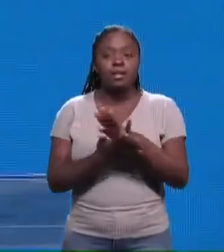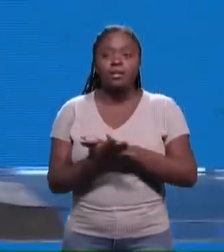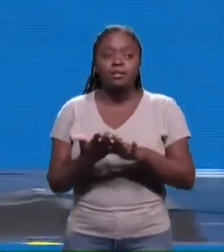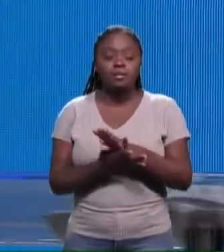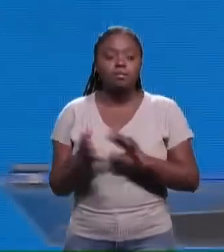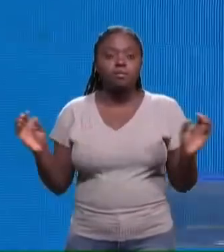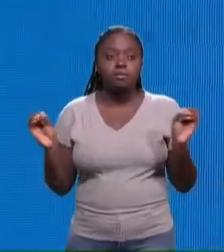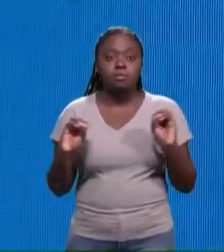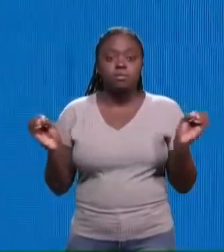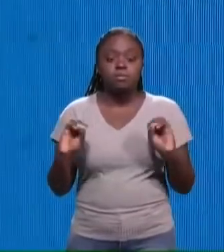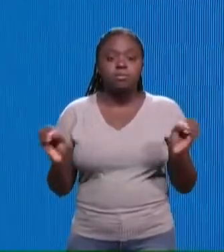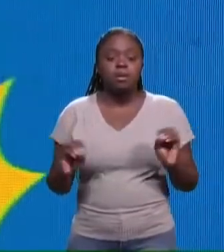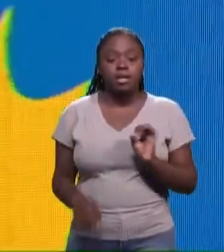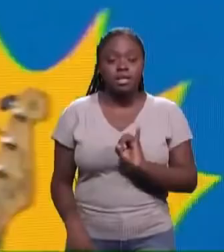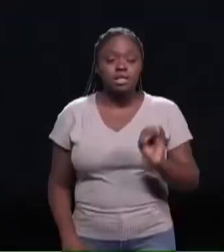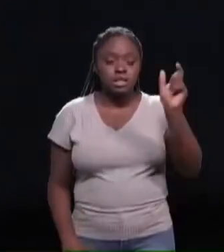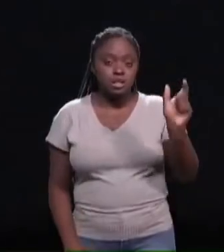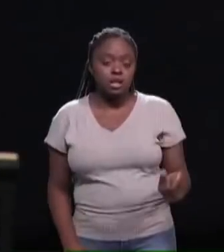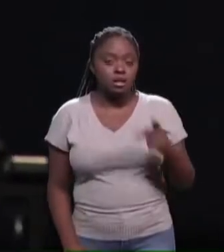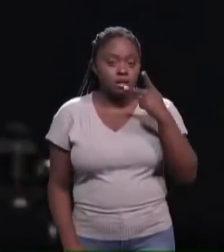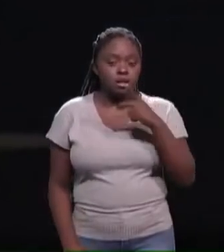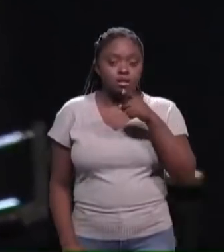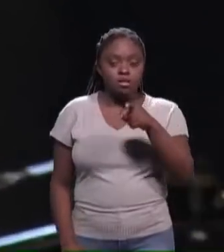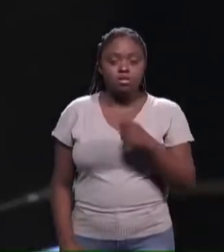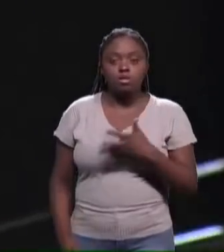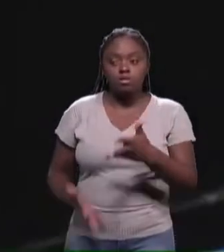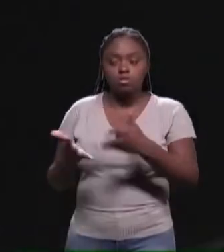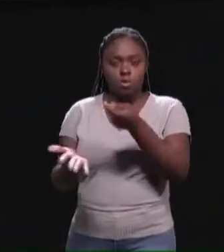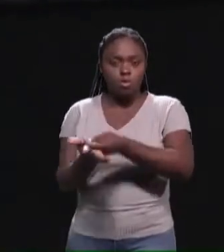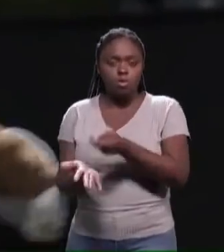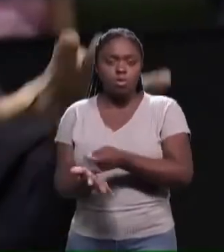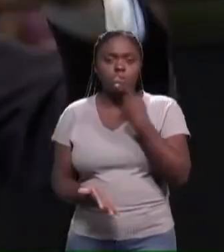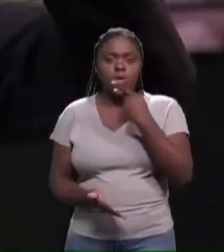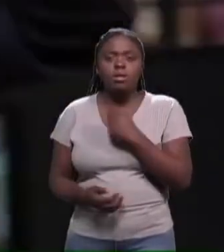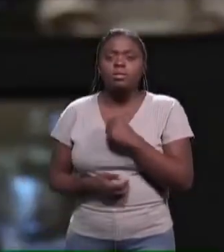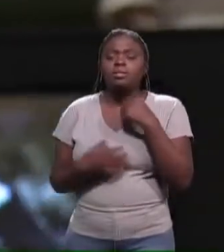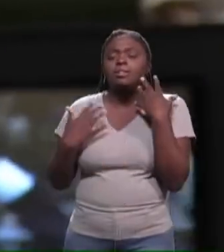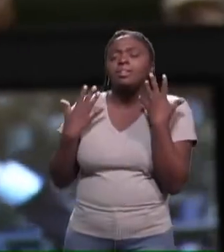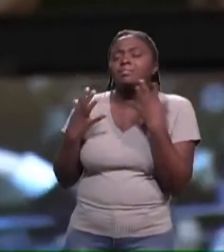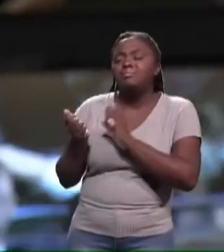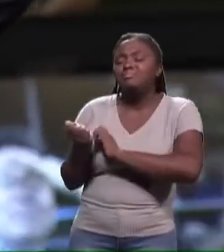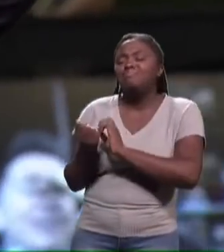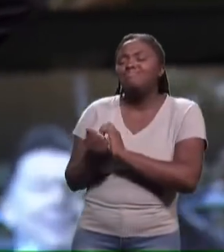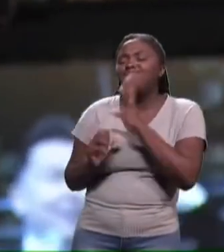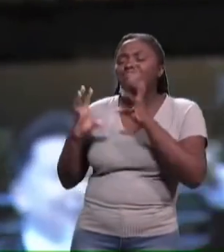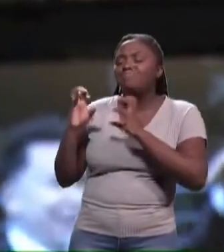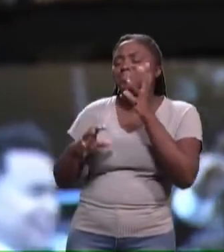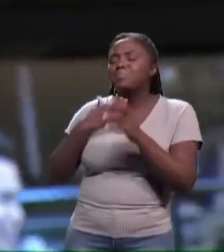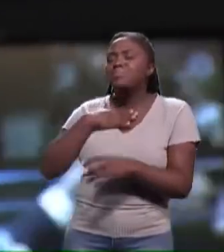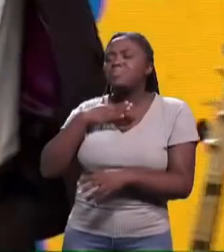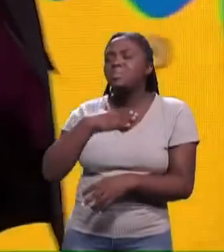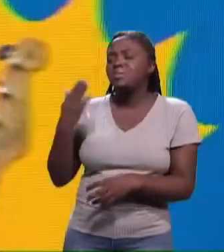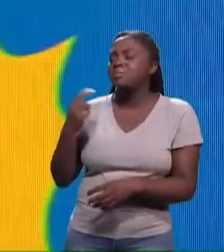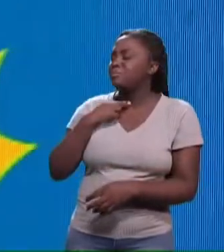nada. Se alguém fala alguma coisa com você num tom de voz mais ríspido, você fala assim, brigou comigo, eu vou embora da